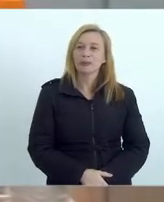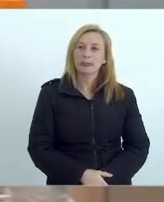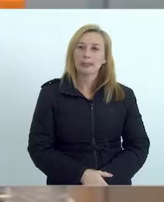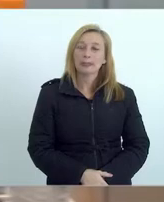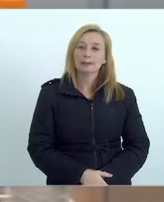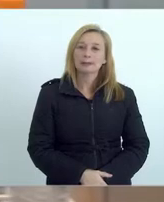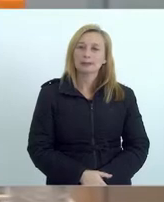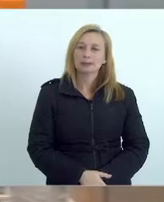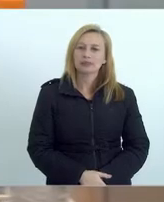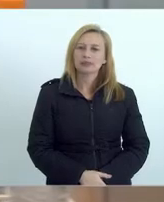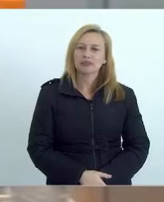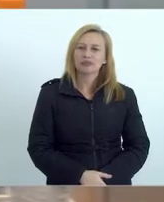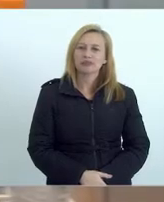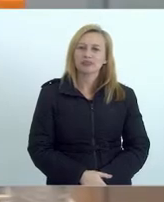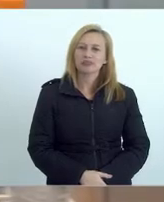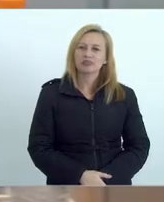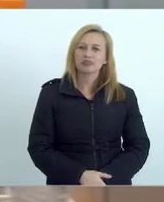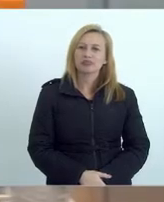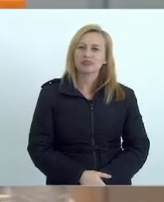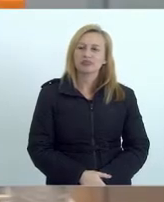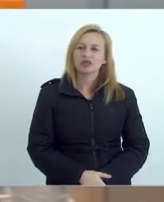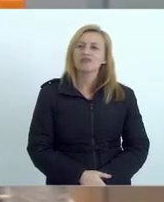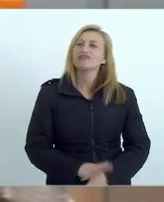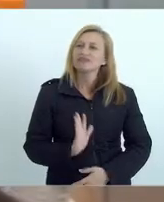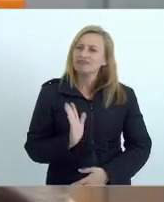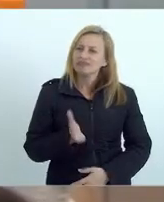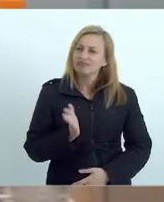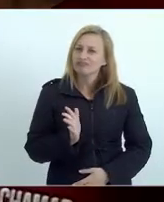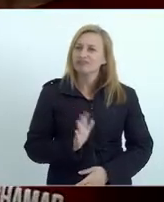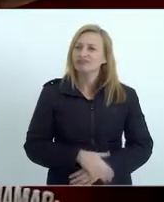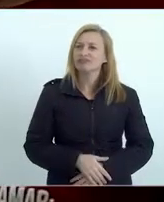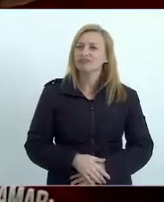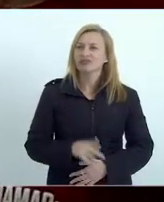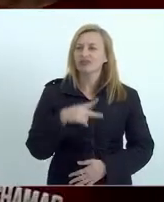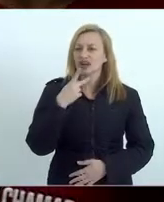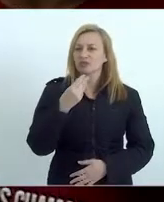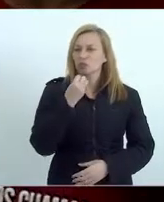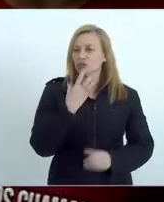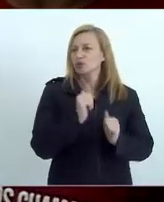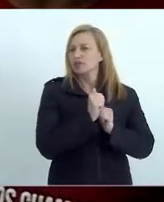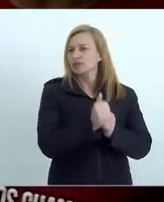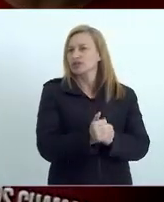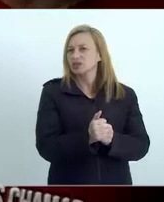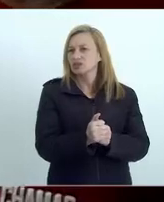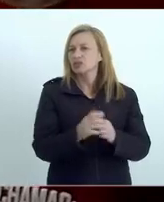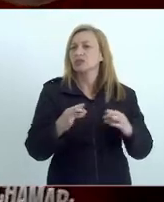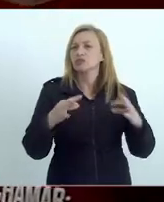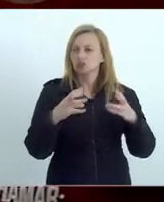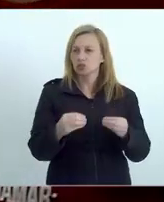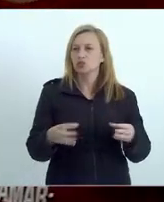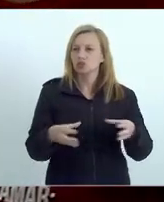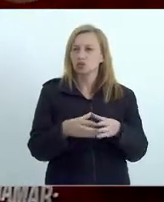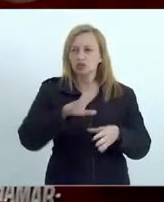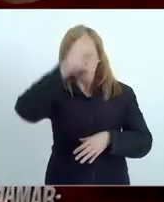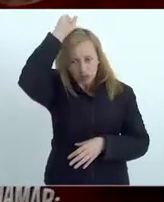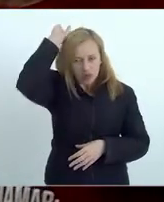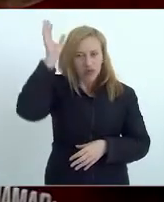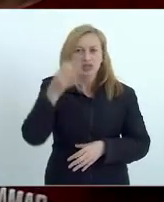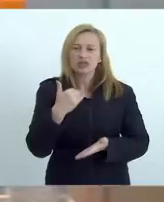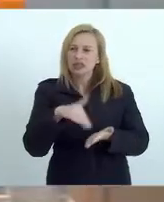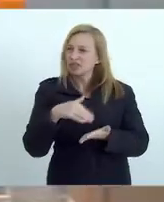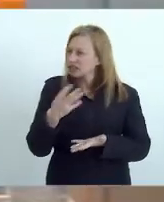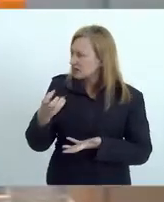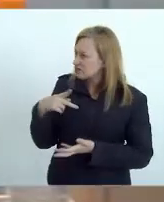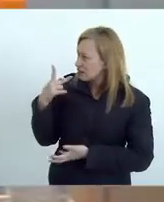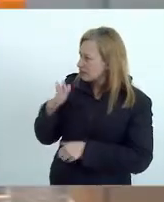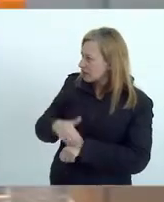então acho que a gente já fez aqui bom encaminhamento no que diz respeito ao Corpo de Bombeiros secretário quiser